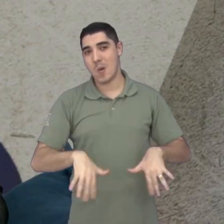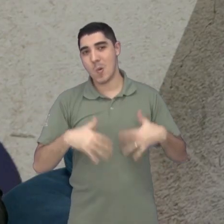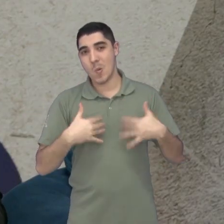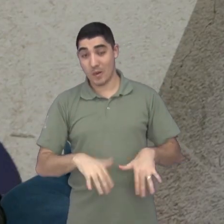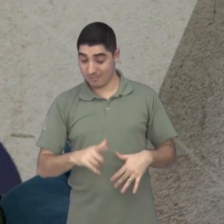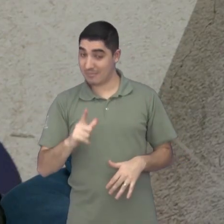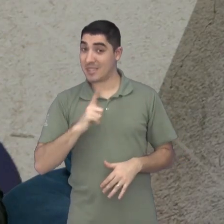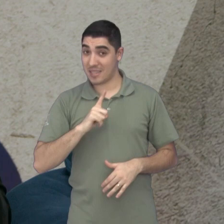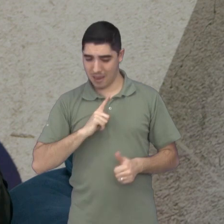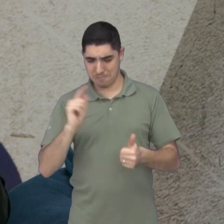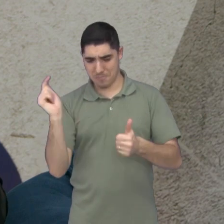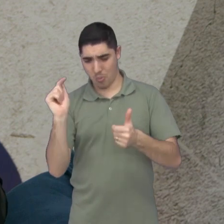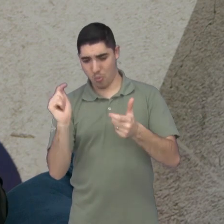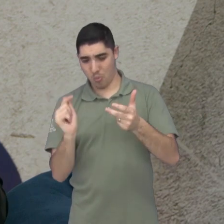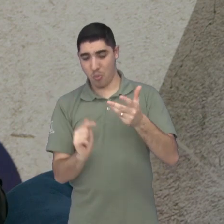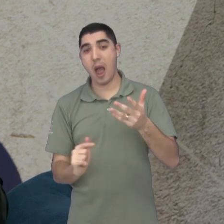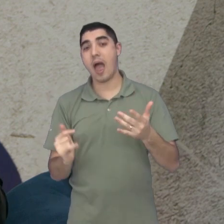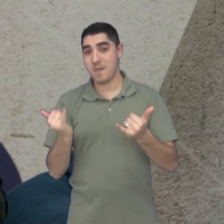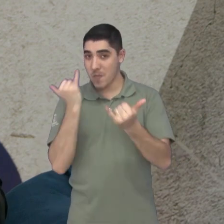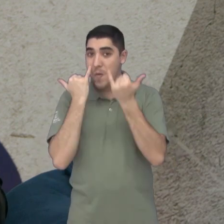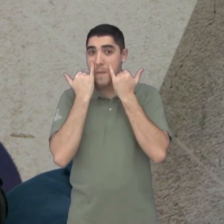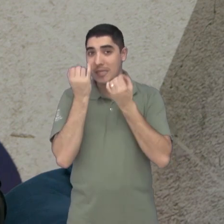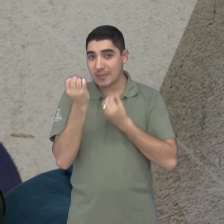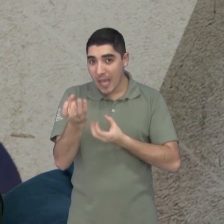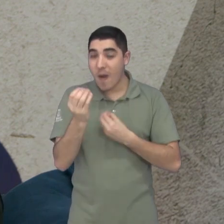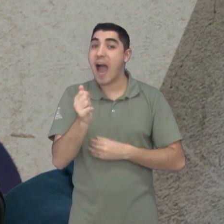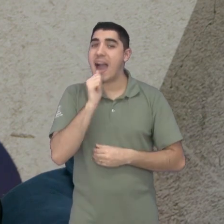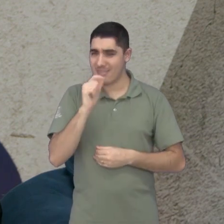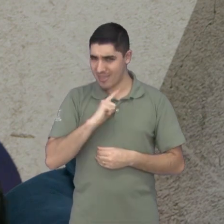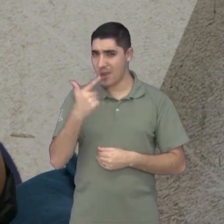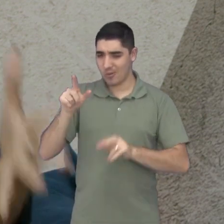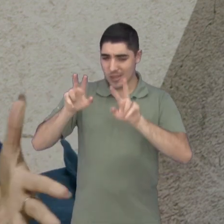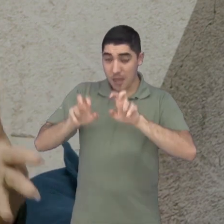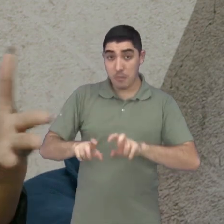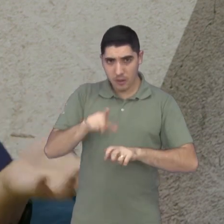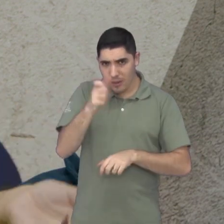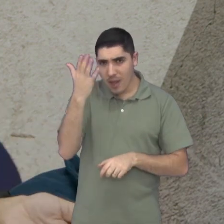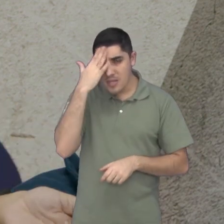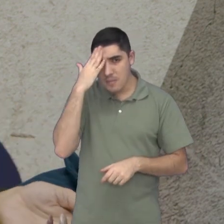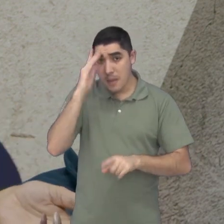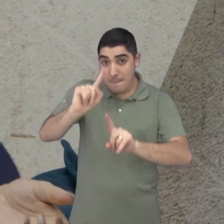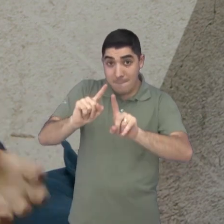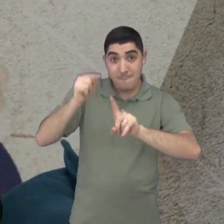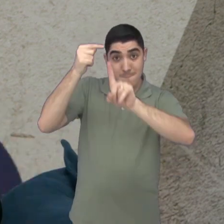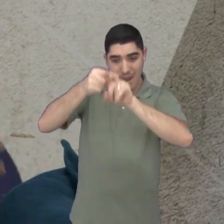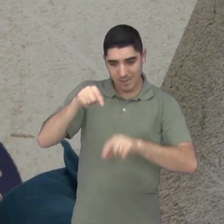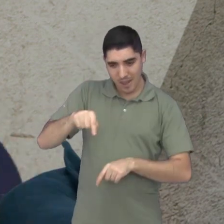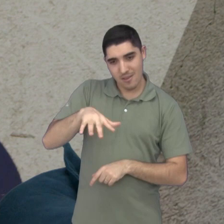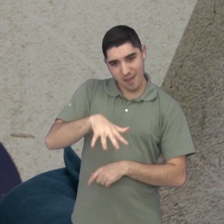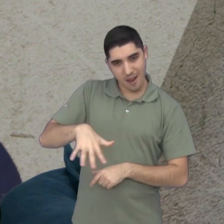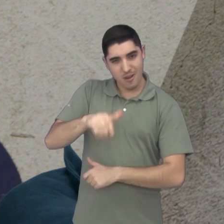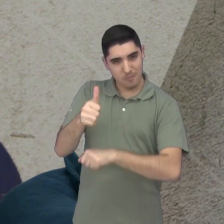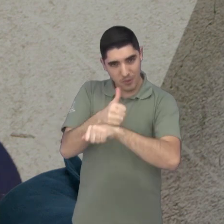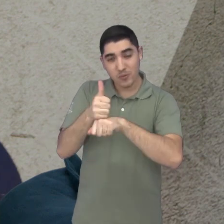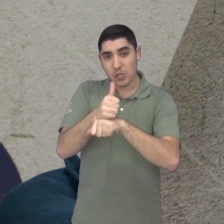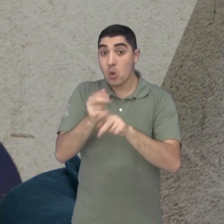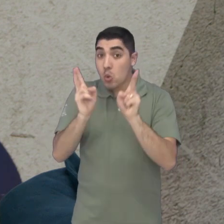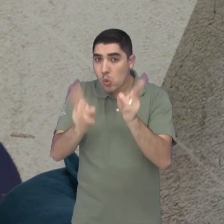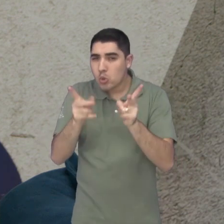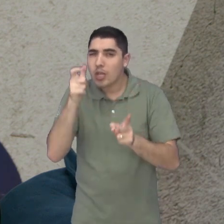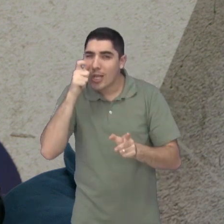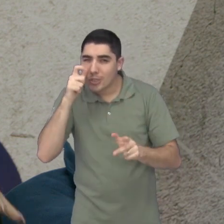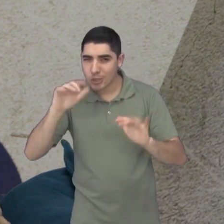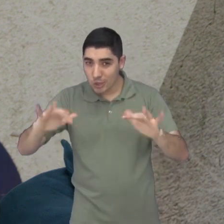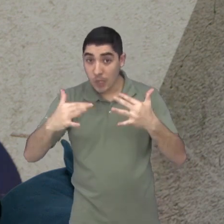muita informação, tem muito que se falar ainda. E se você quer saber mais sobre essa profissão de dublador, não saia